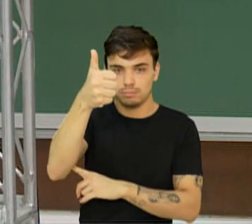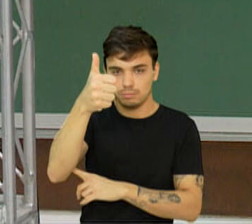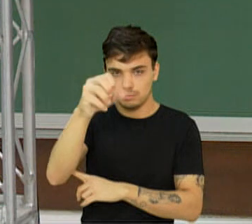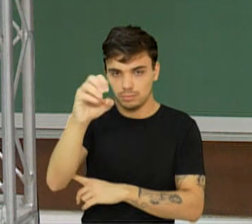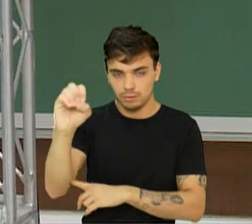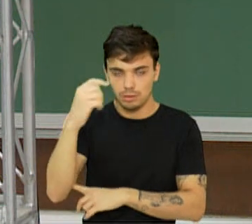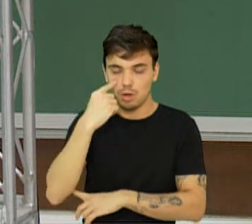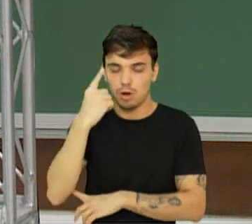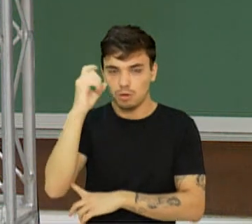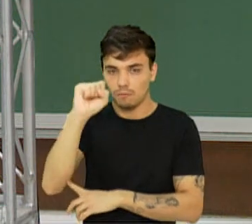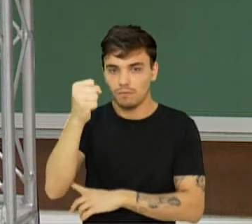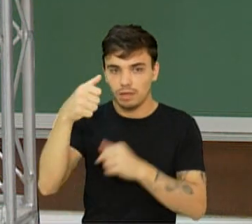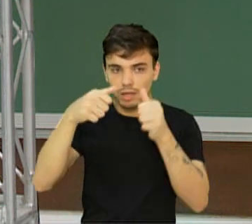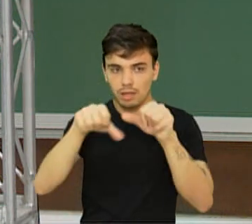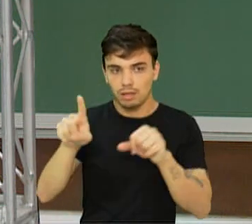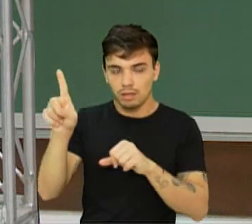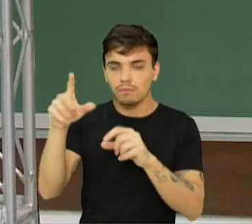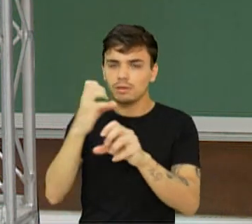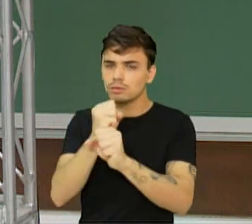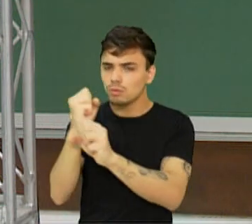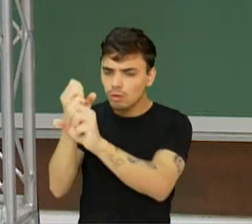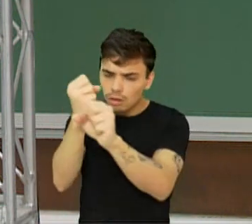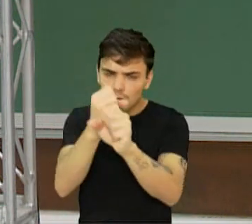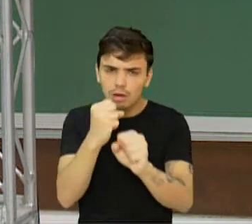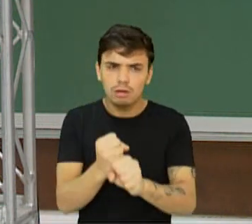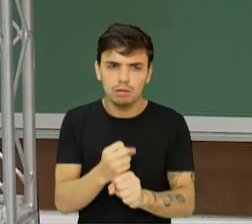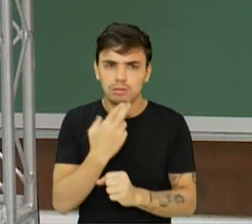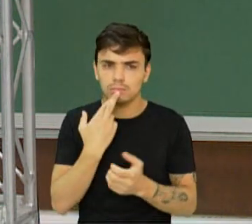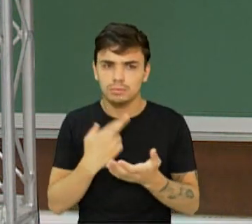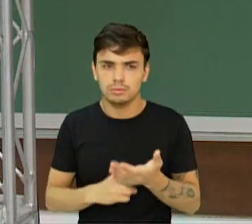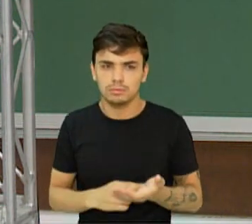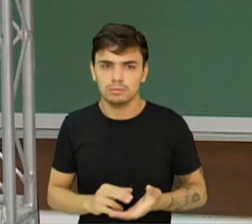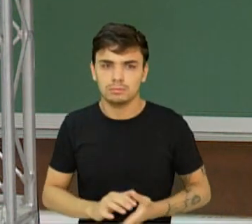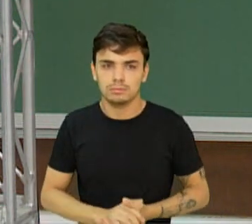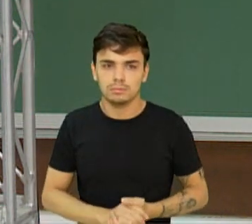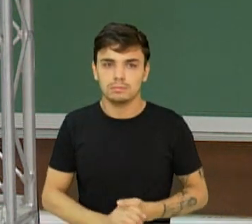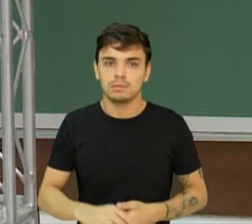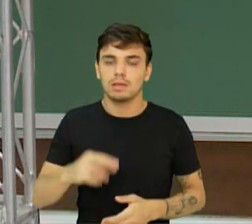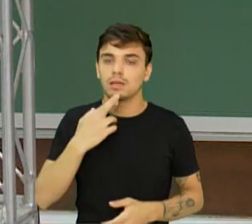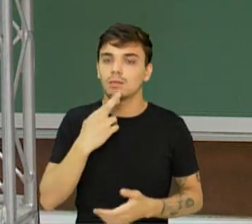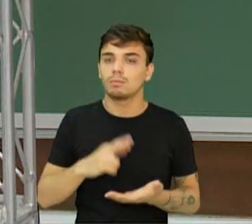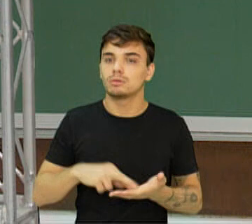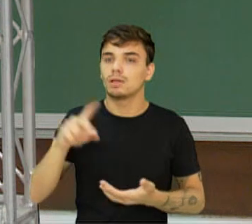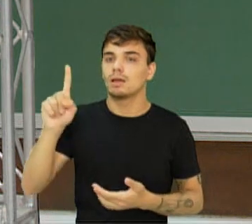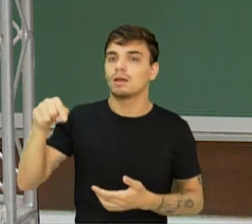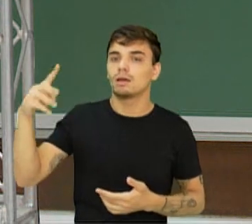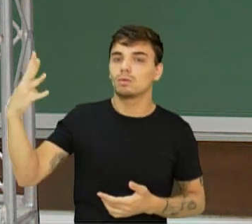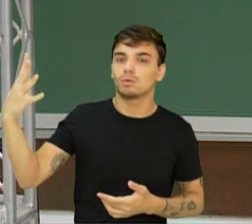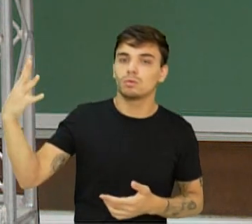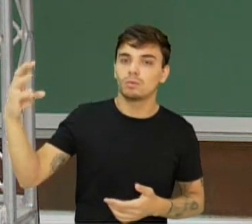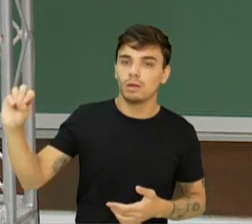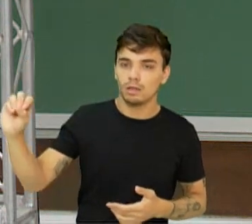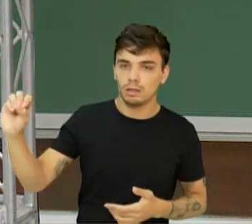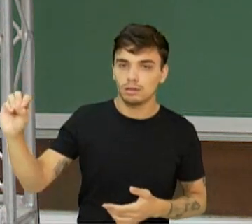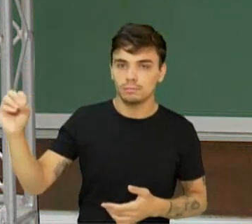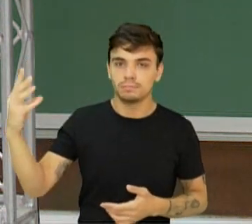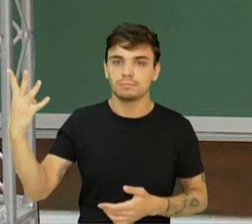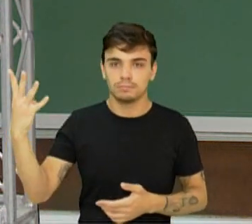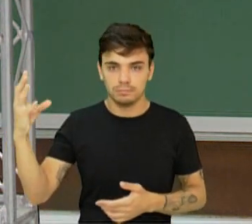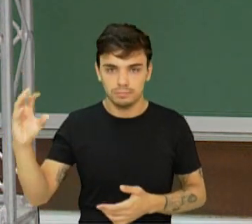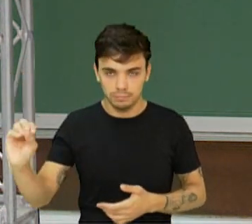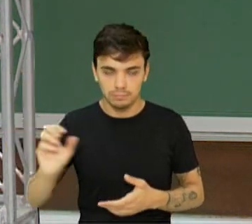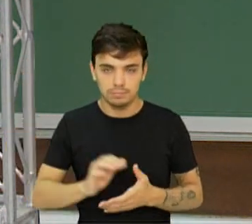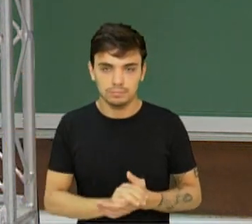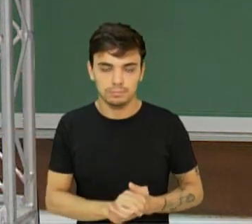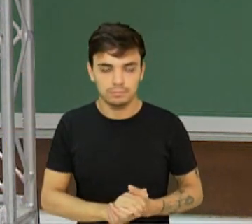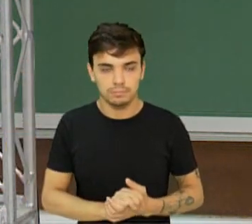de 50, tem que fazer o cálculo, que vai dar 40, né? 80% de 50